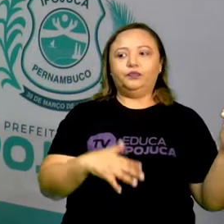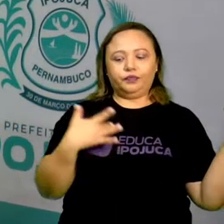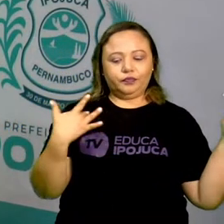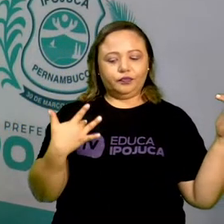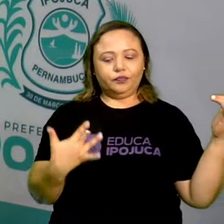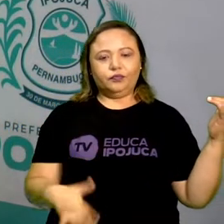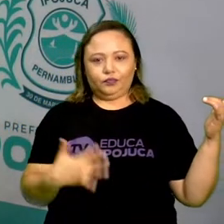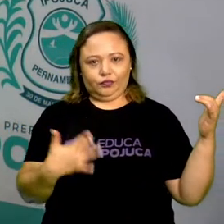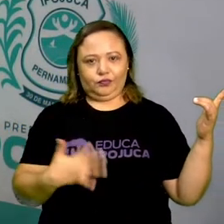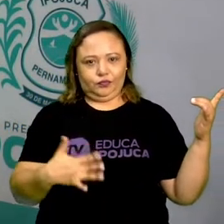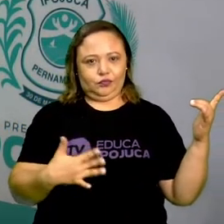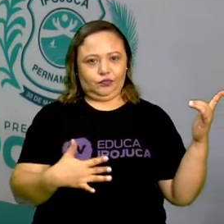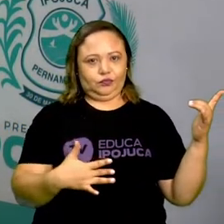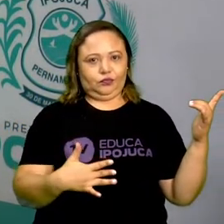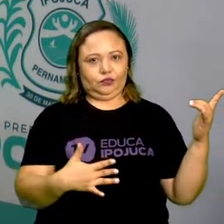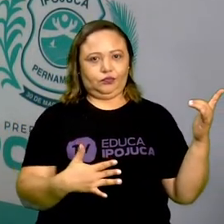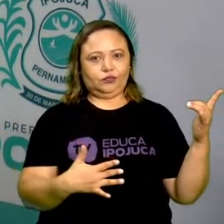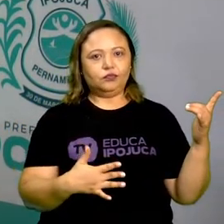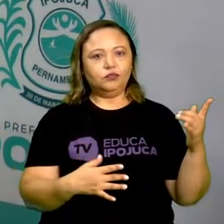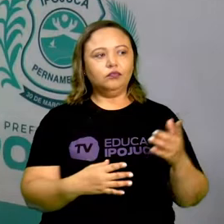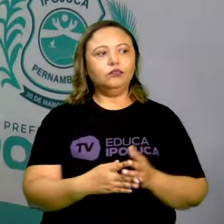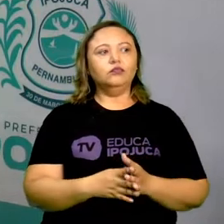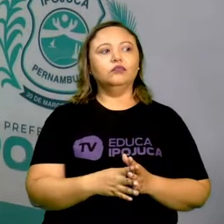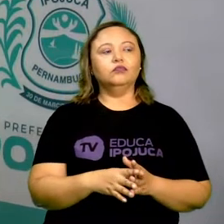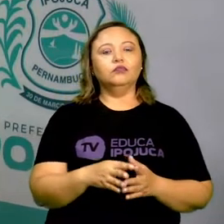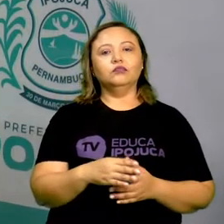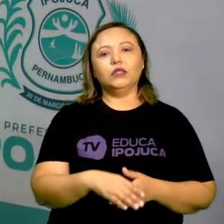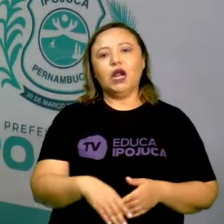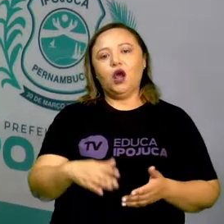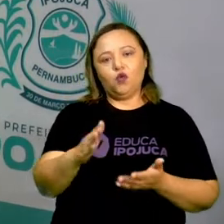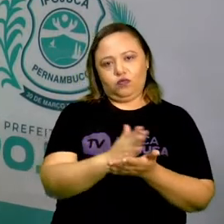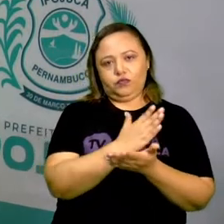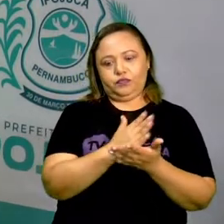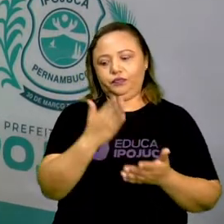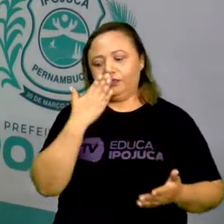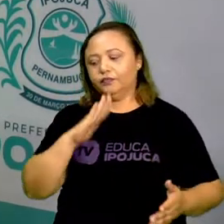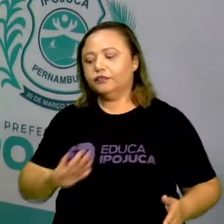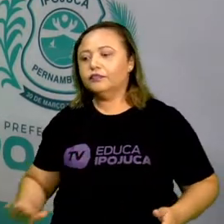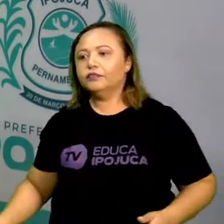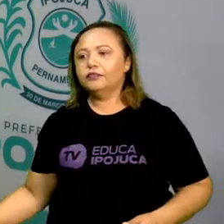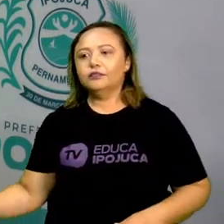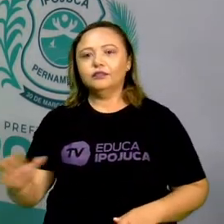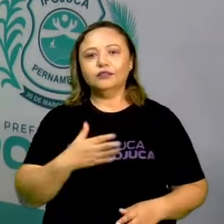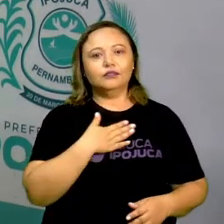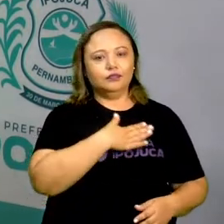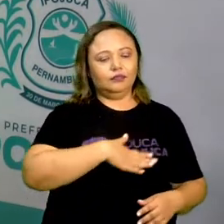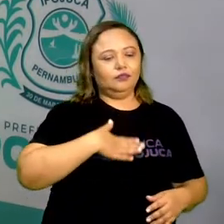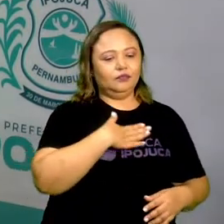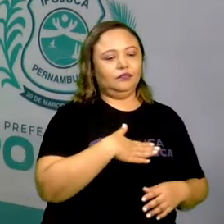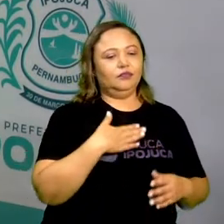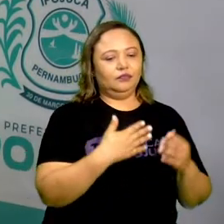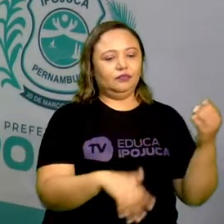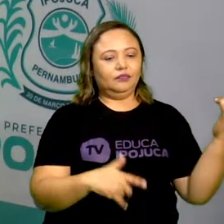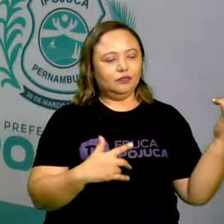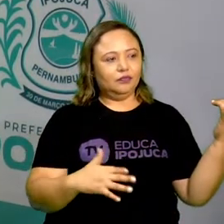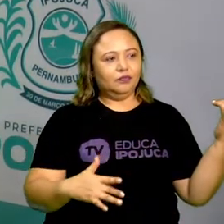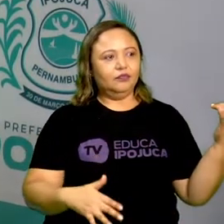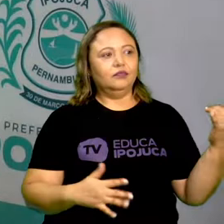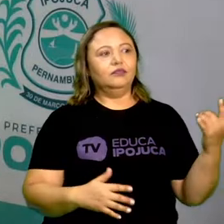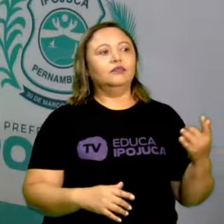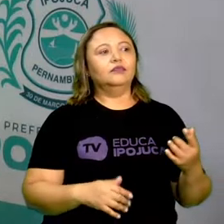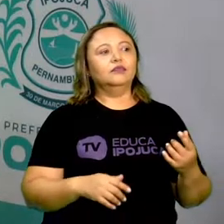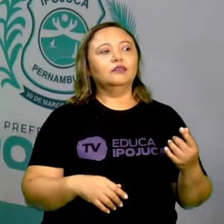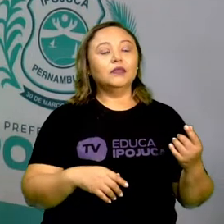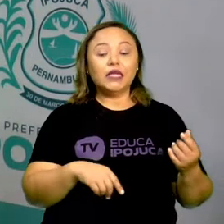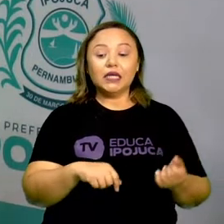Instrumentos de corda, né? Muitas crianças gostam, né, do violão, porque o violão